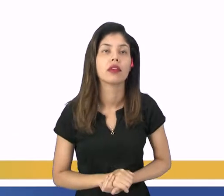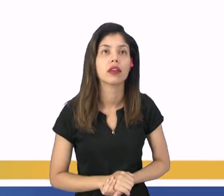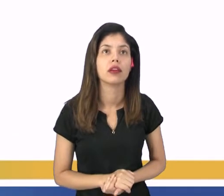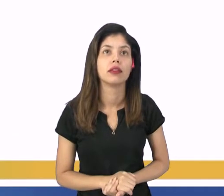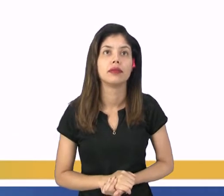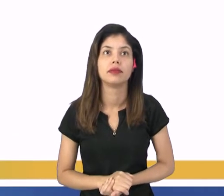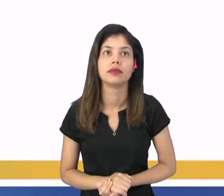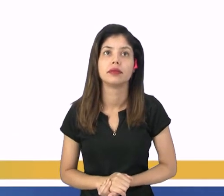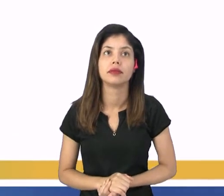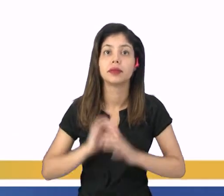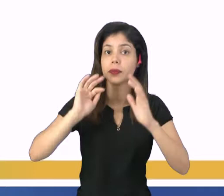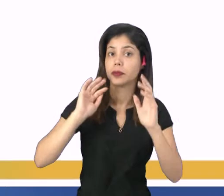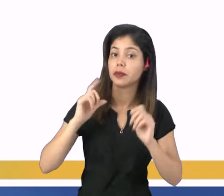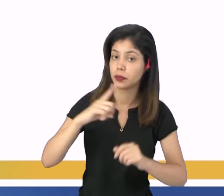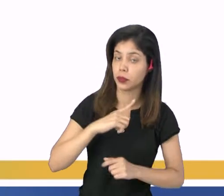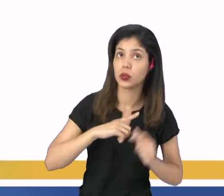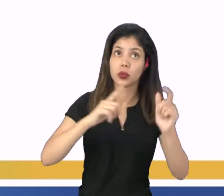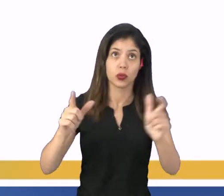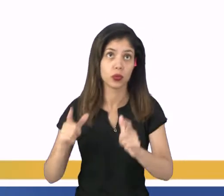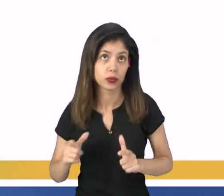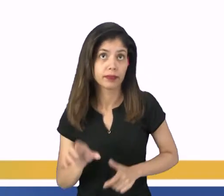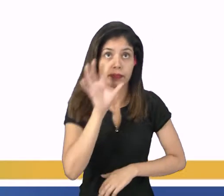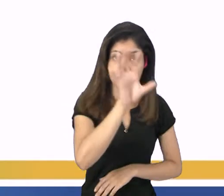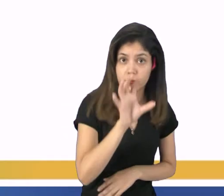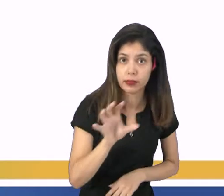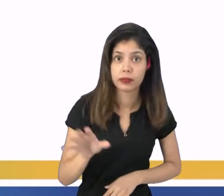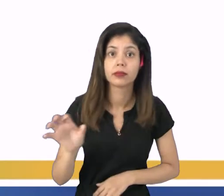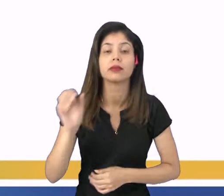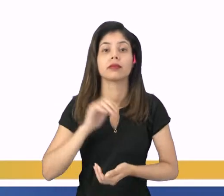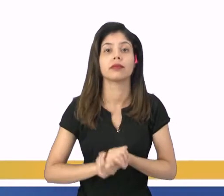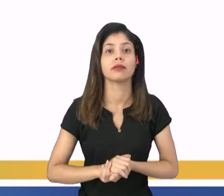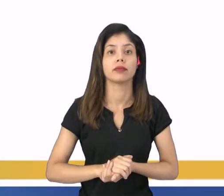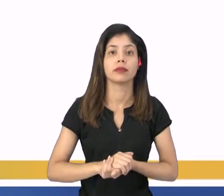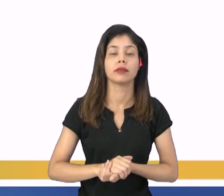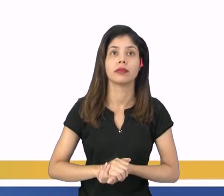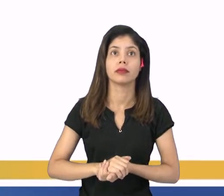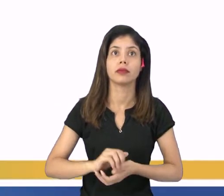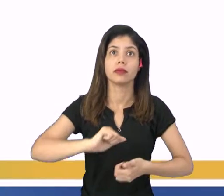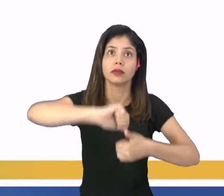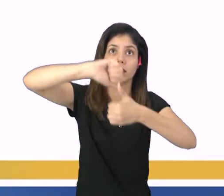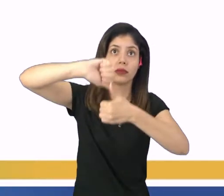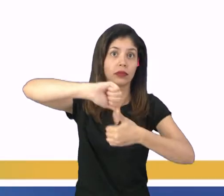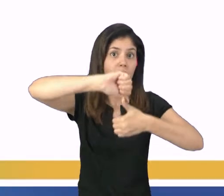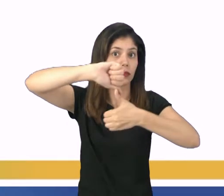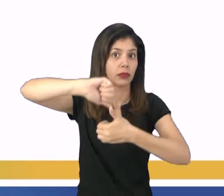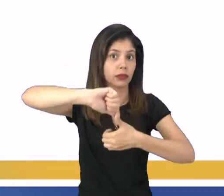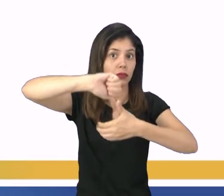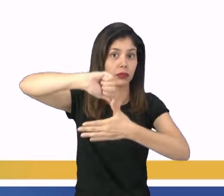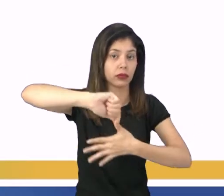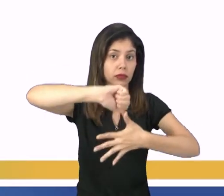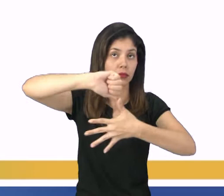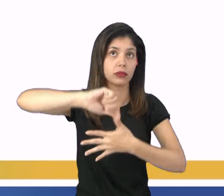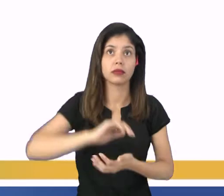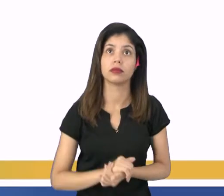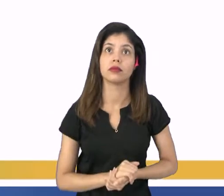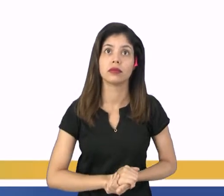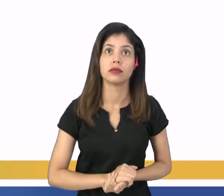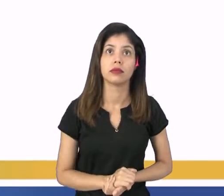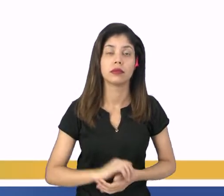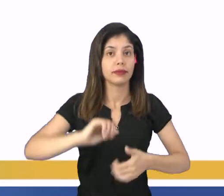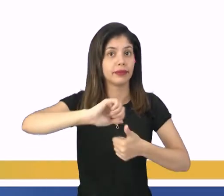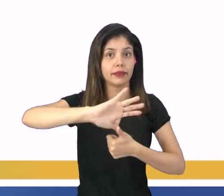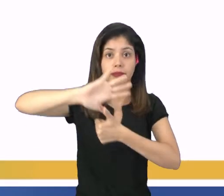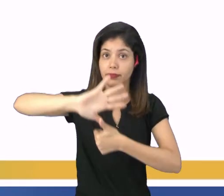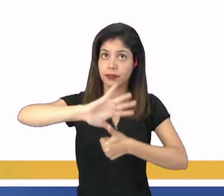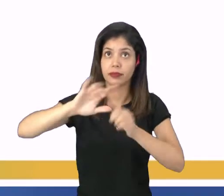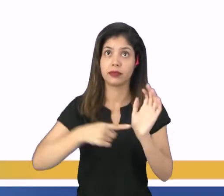Então, eles habitavam a região da América do Sul, eles quem? Os incas, pessoal? Correspondentes aos